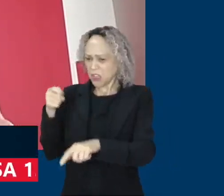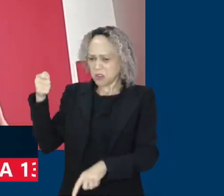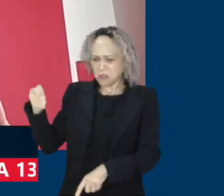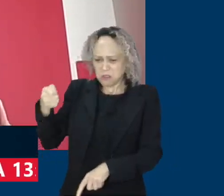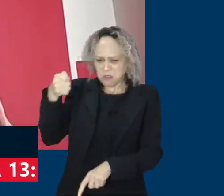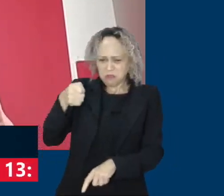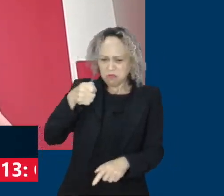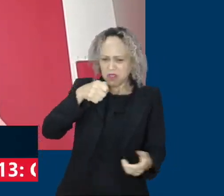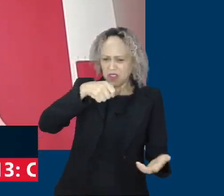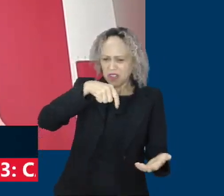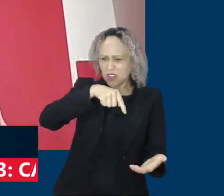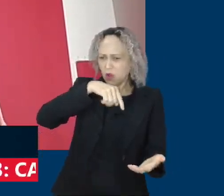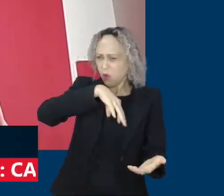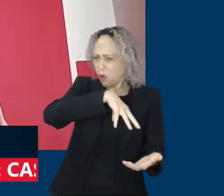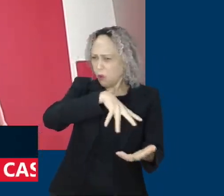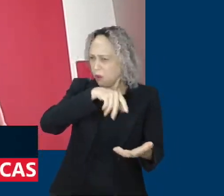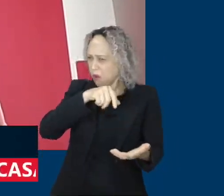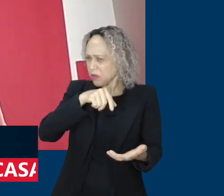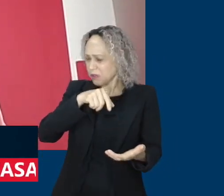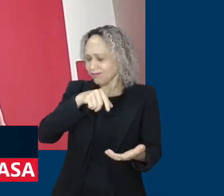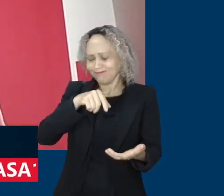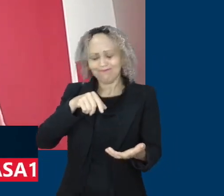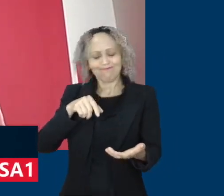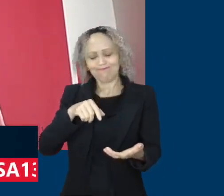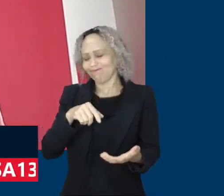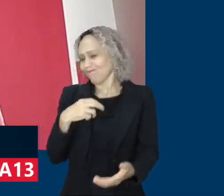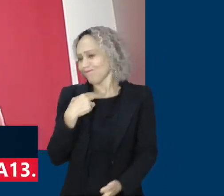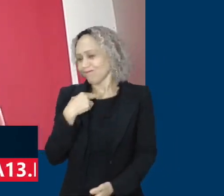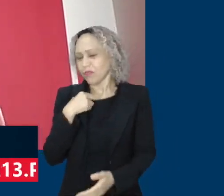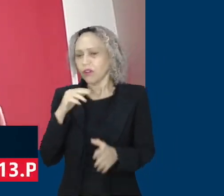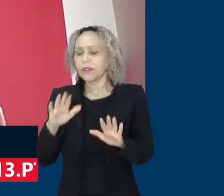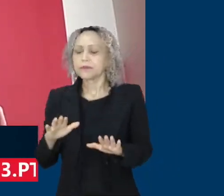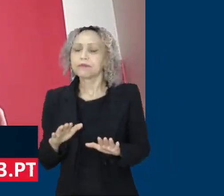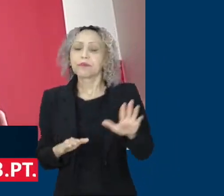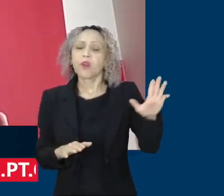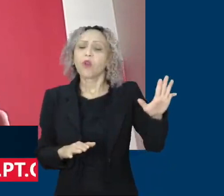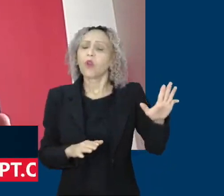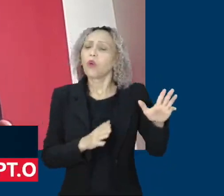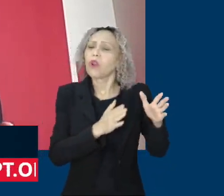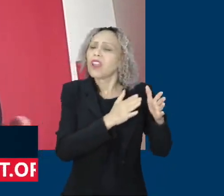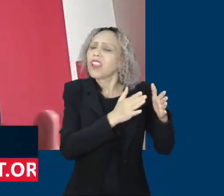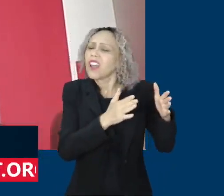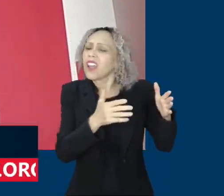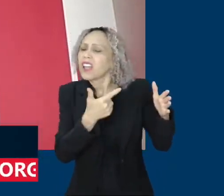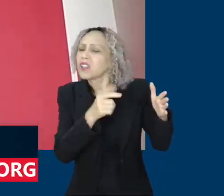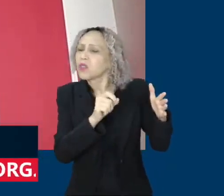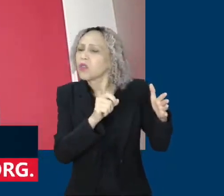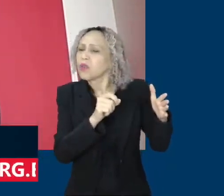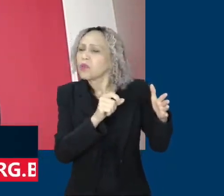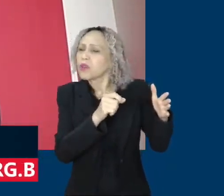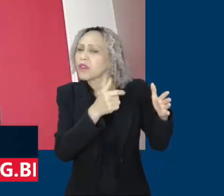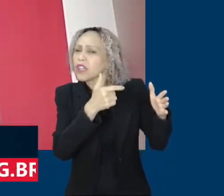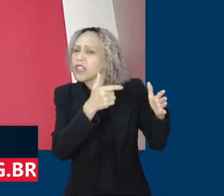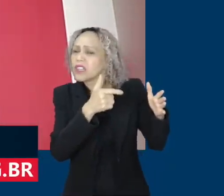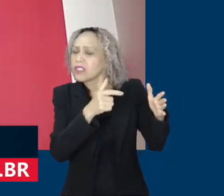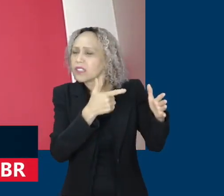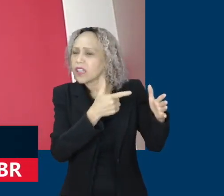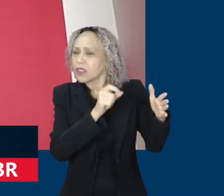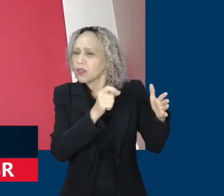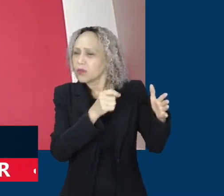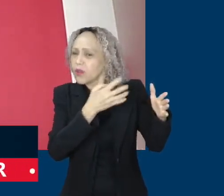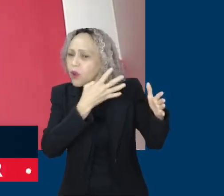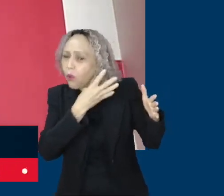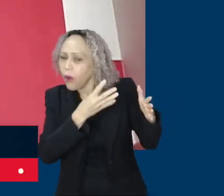que o Lula, desde 2004, trabalhou pela constituição dos BRICS, ou seja, um outro